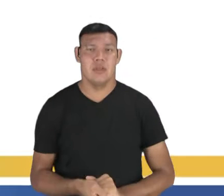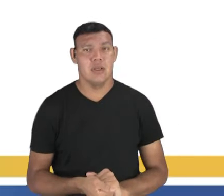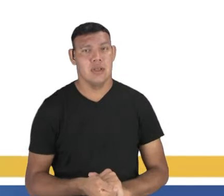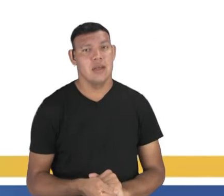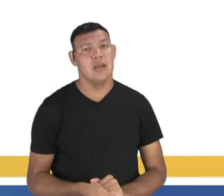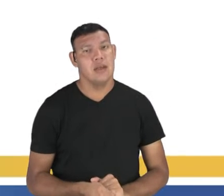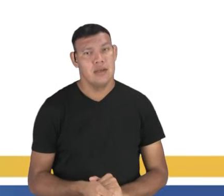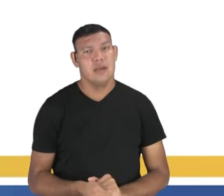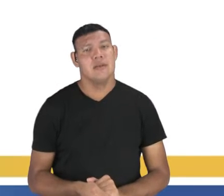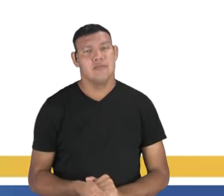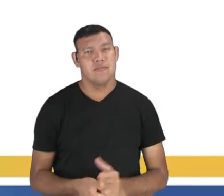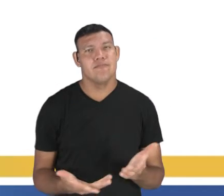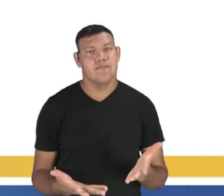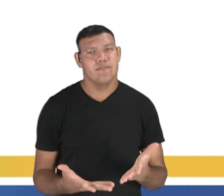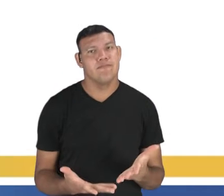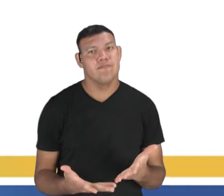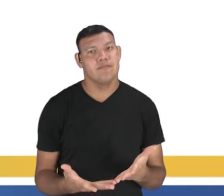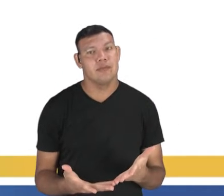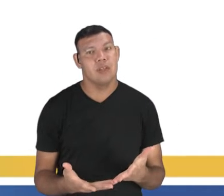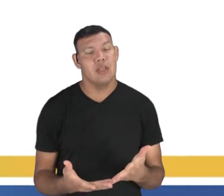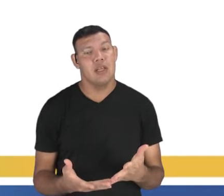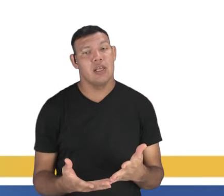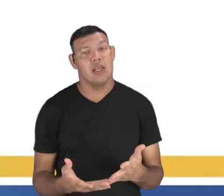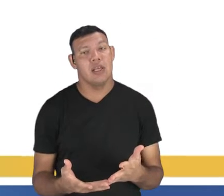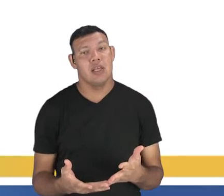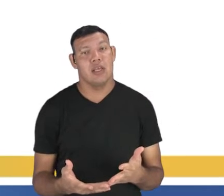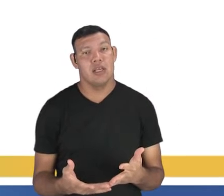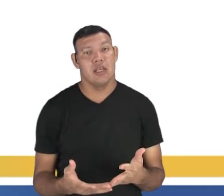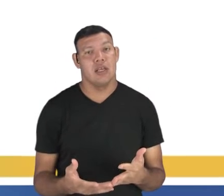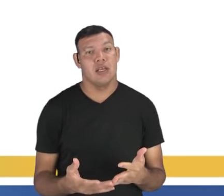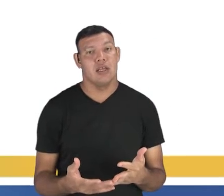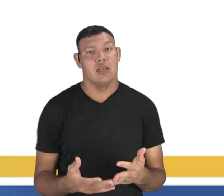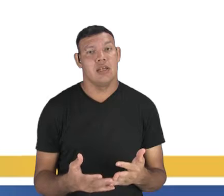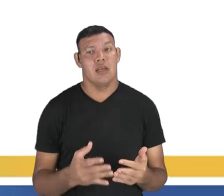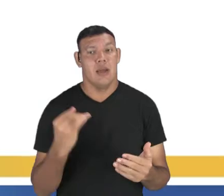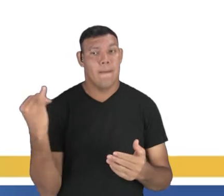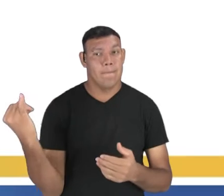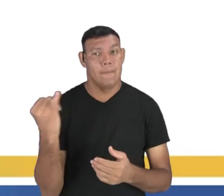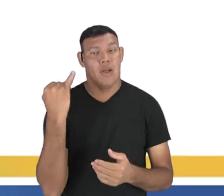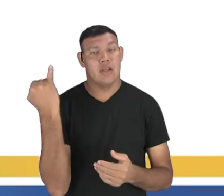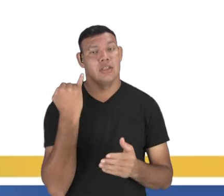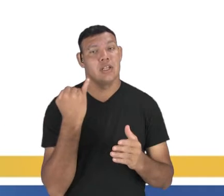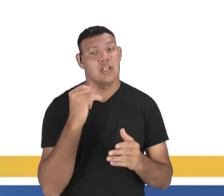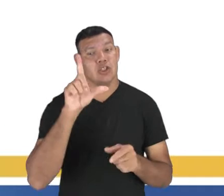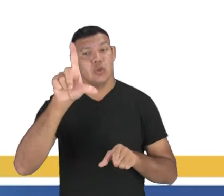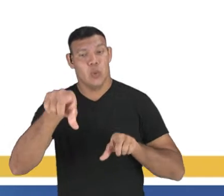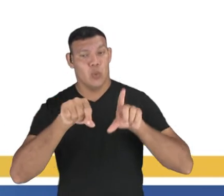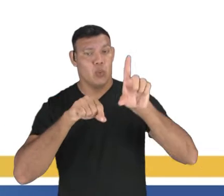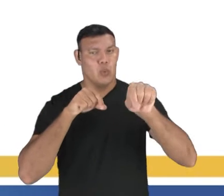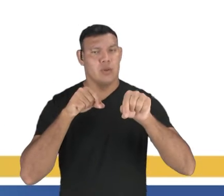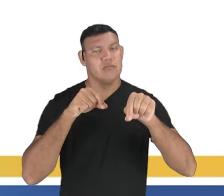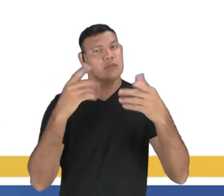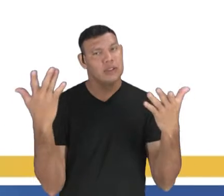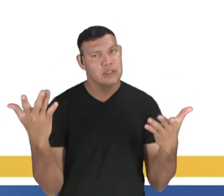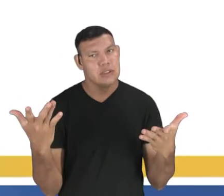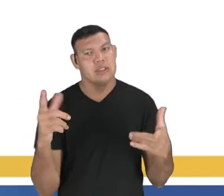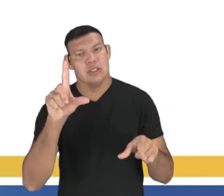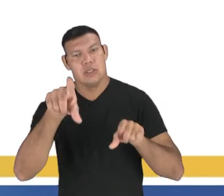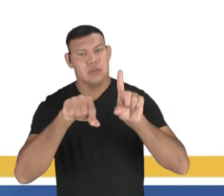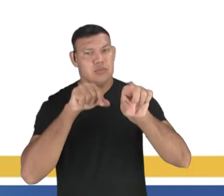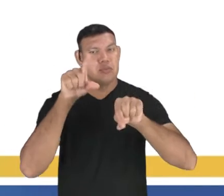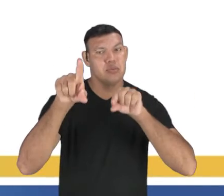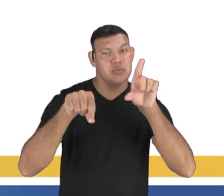a graduar quando eu vou em nível de importância no meu argumento, usar o argumento dessa